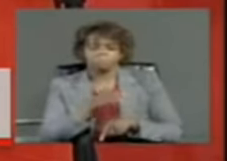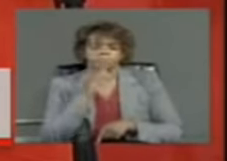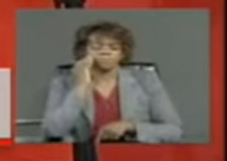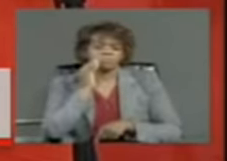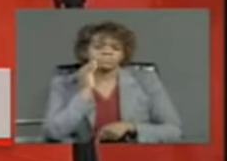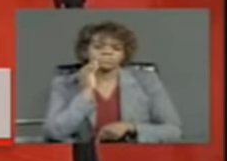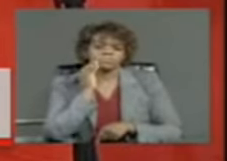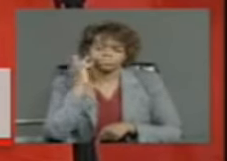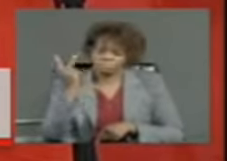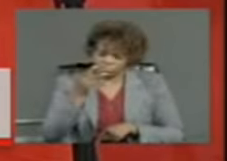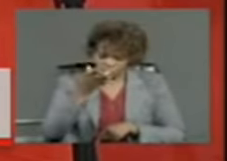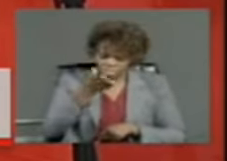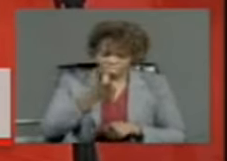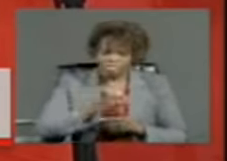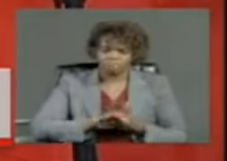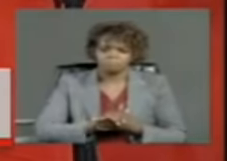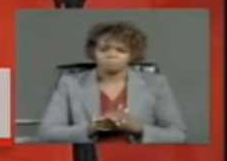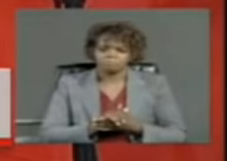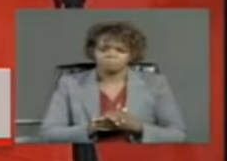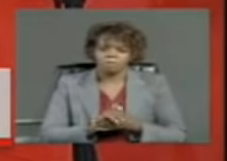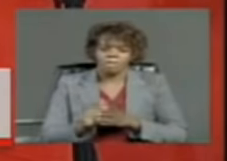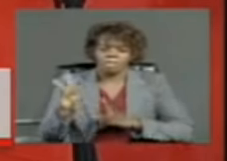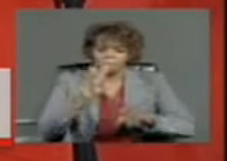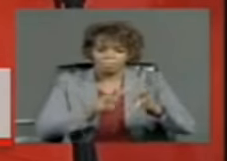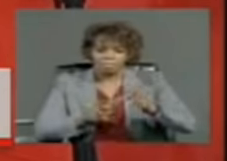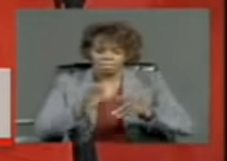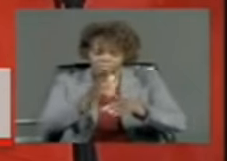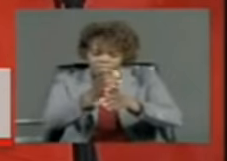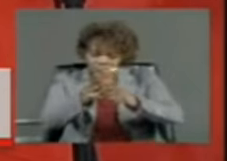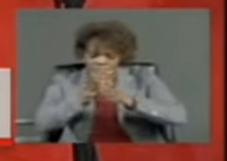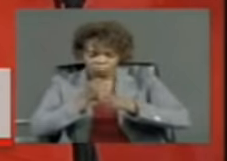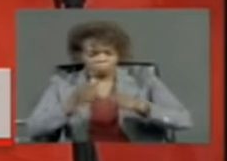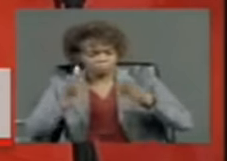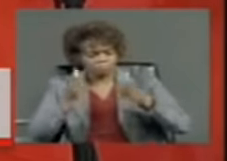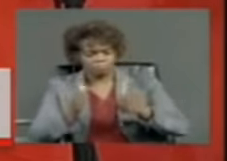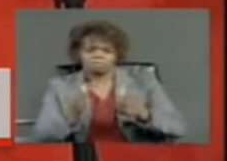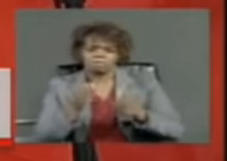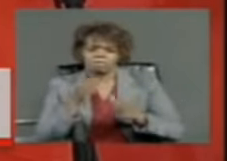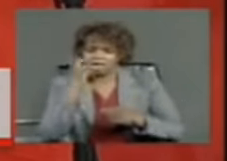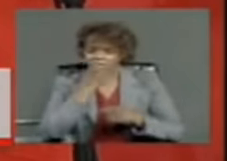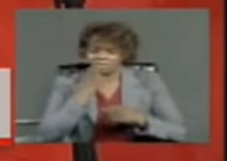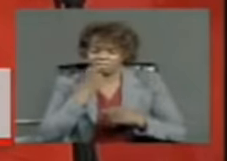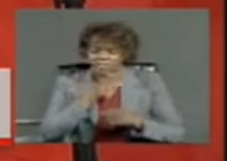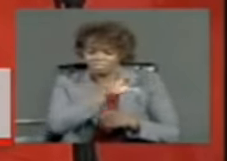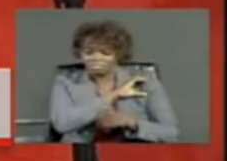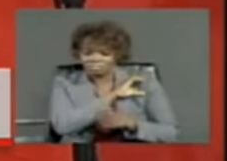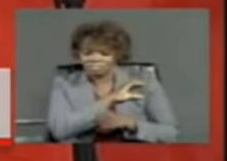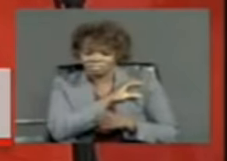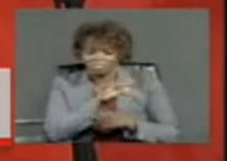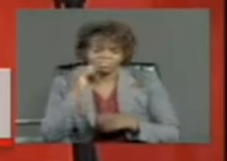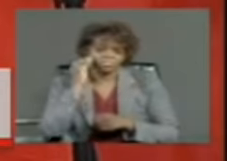Convivi no Mochico, fui muito bem recebido por aquele povo, não tenho razões de queixa, com relação a Cabinda, a mesma coisa.